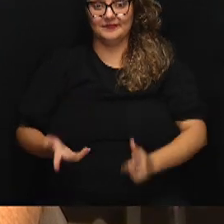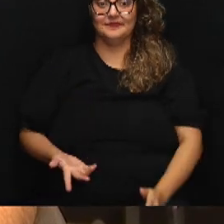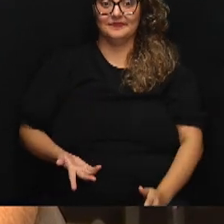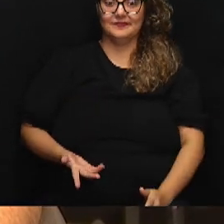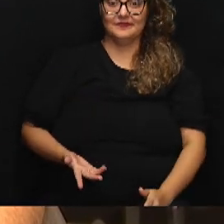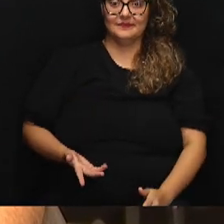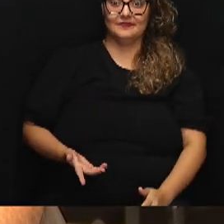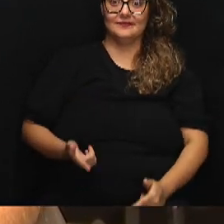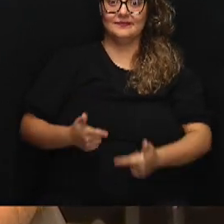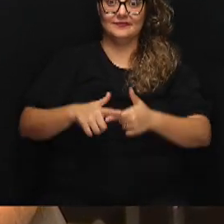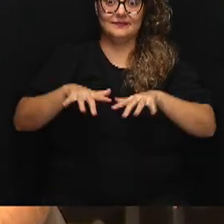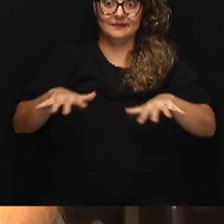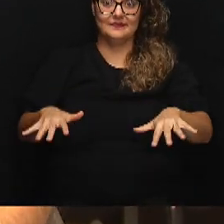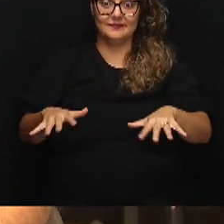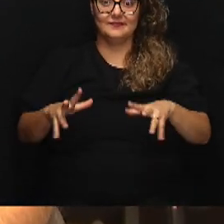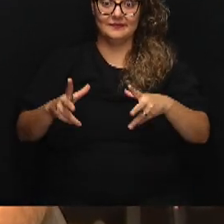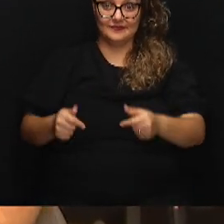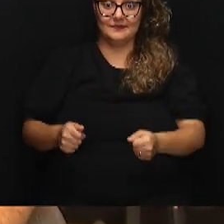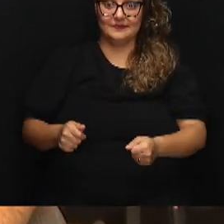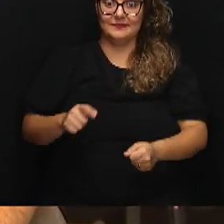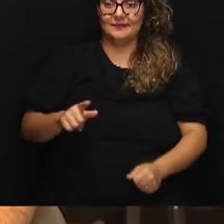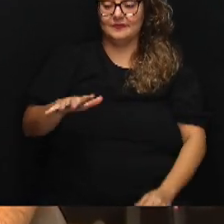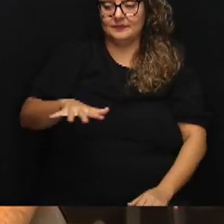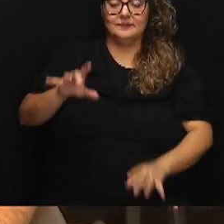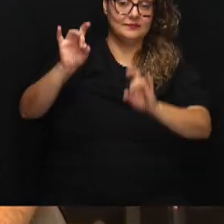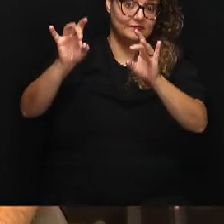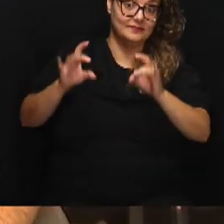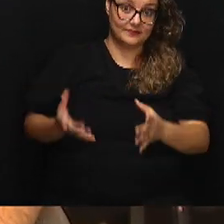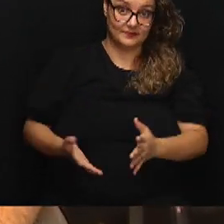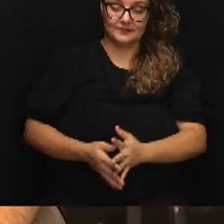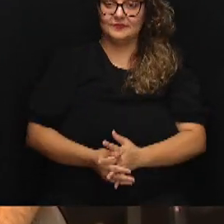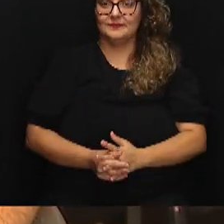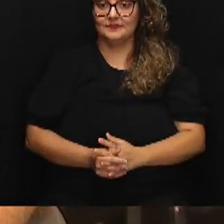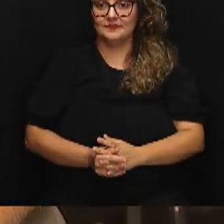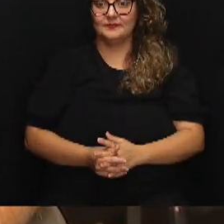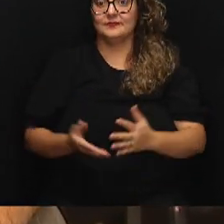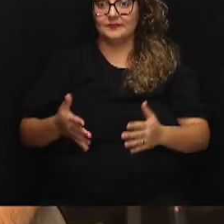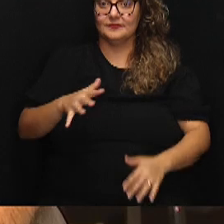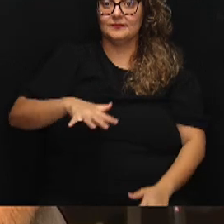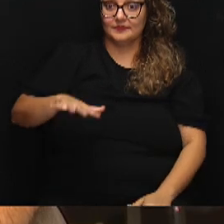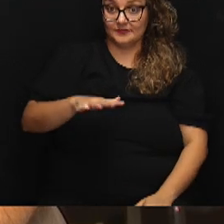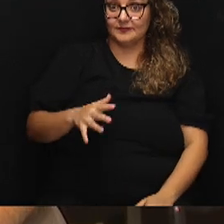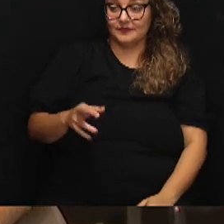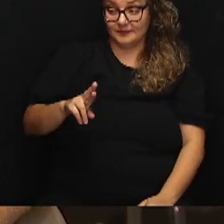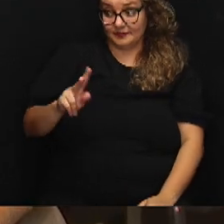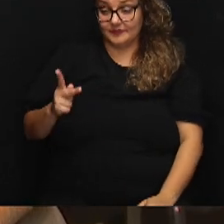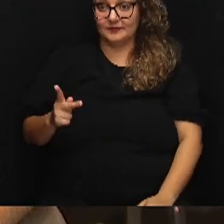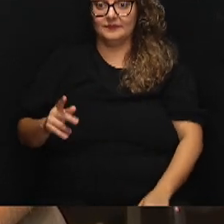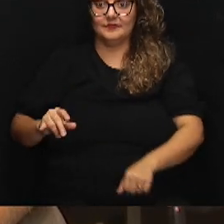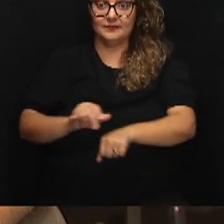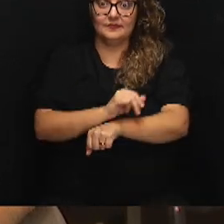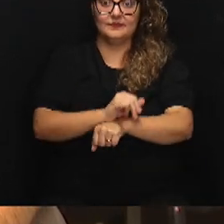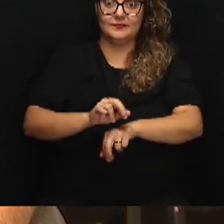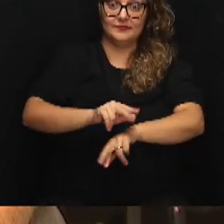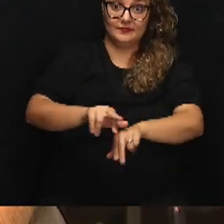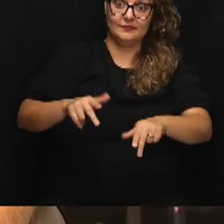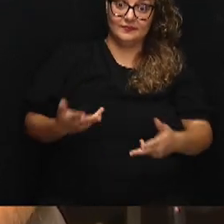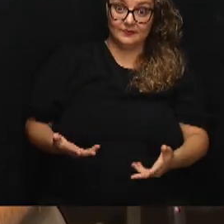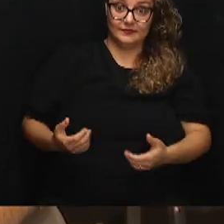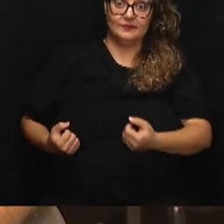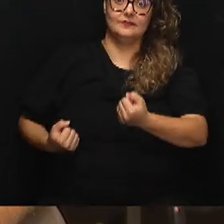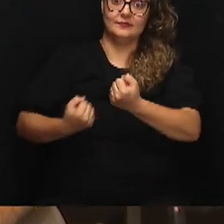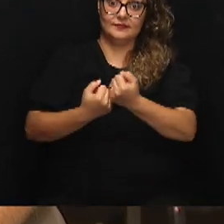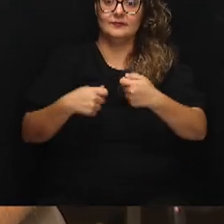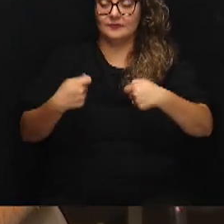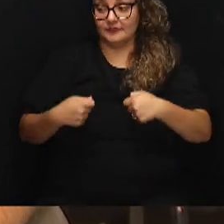dividido para todos nós, não é uma área específica, né? Acho que hoje a área de RH tem muito de ferramentas, onde ela acaba dando o apoio necessário